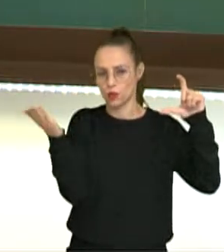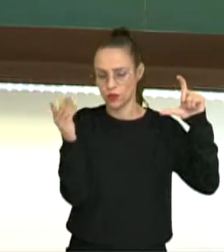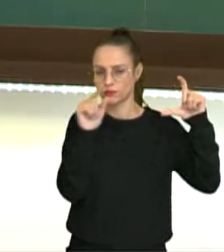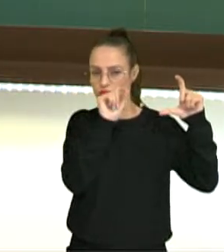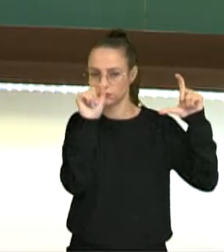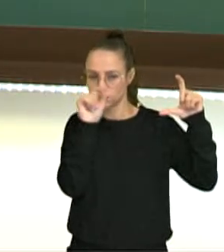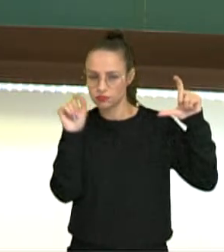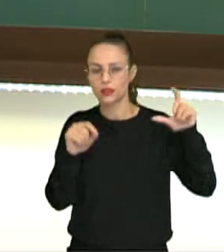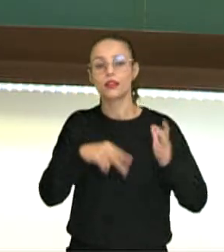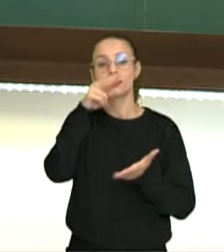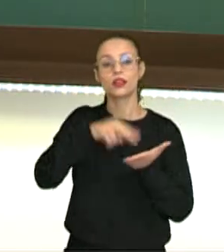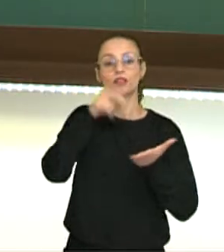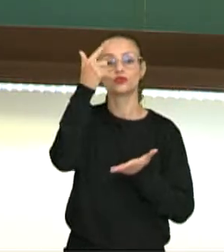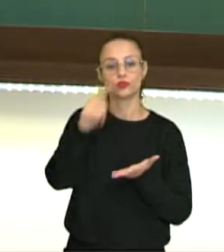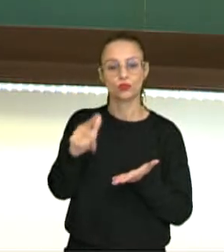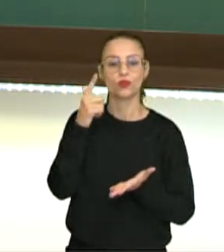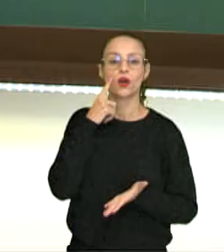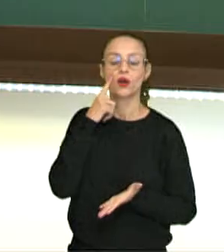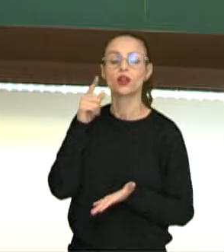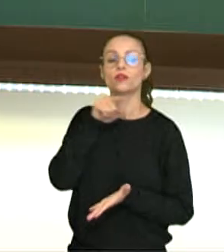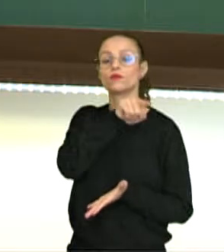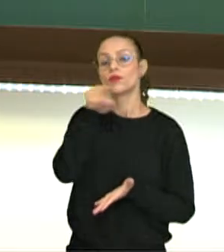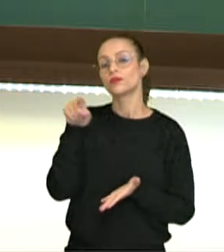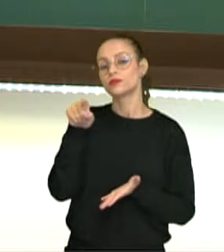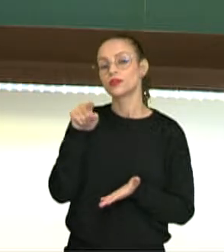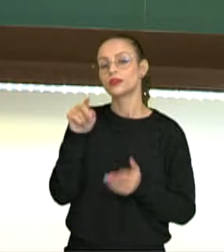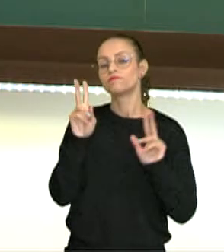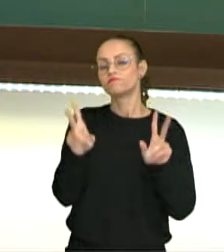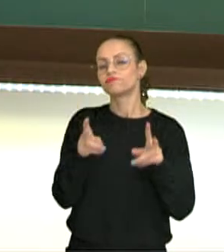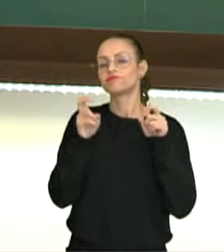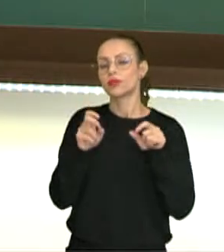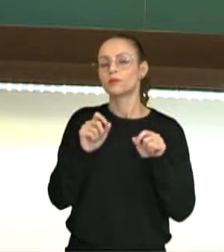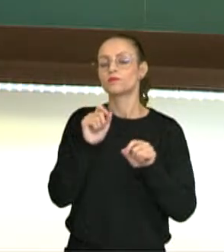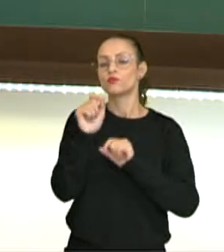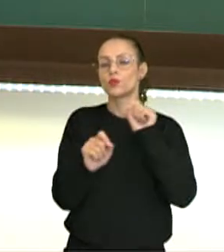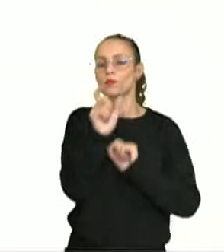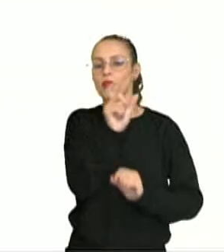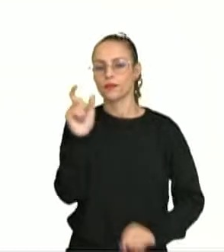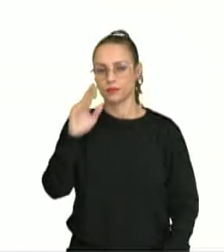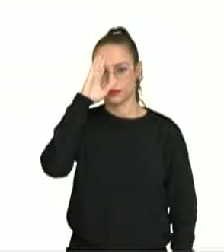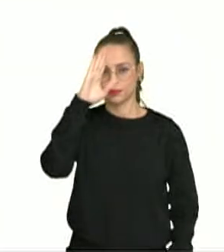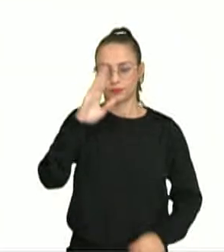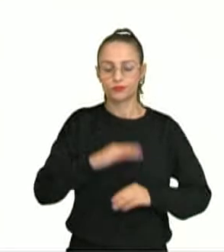parágrafo. Releia comigo o parágrafo para ver se você descobre as palavras-chave.